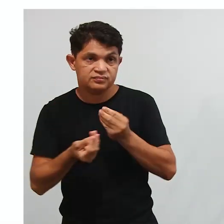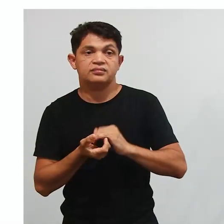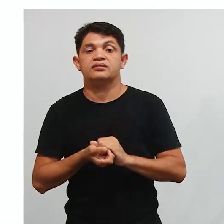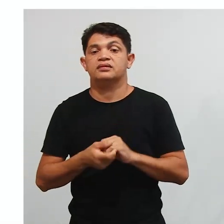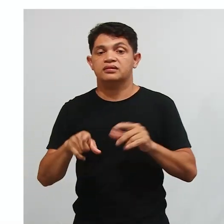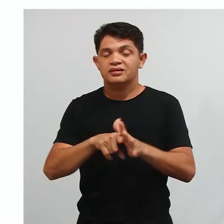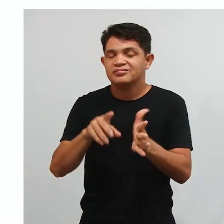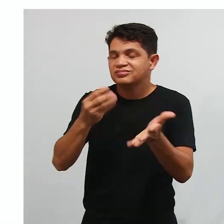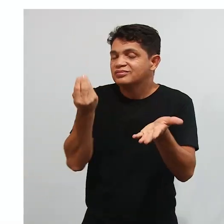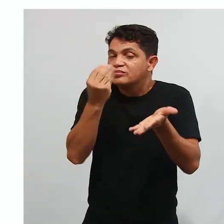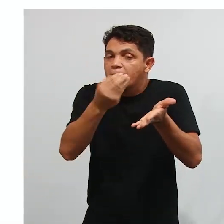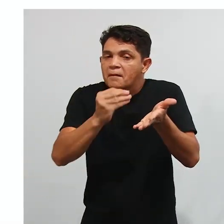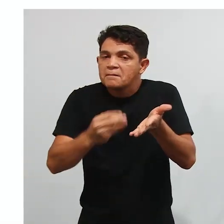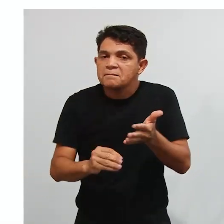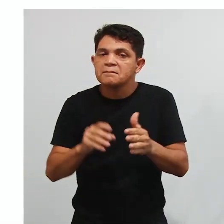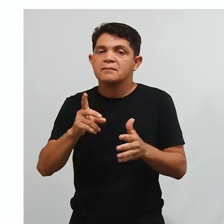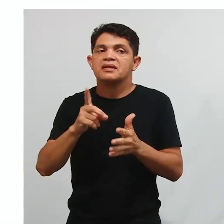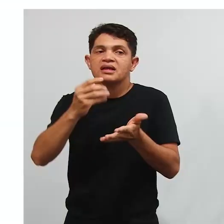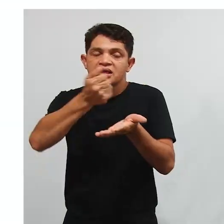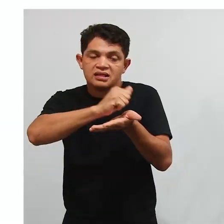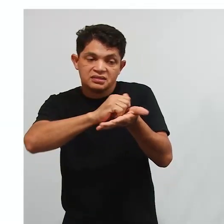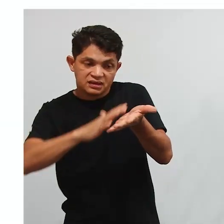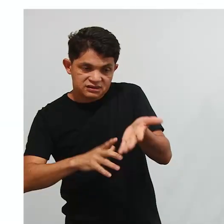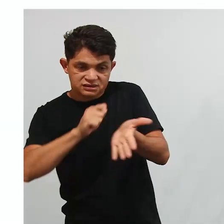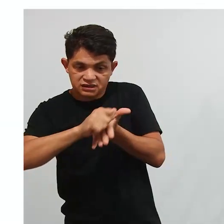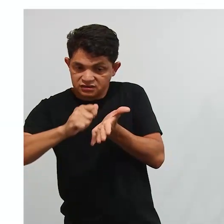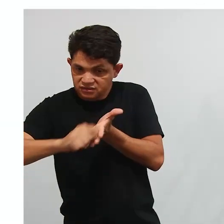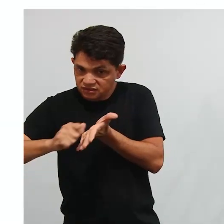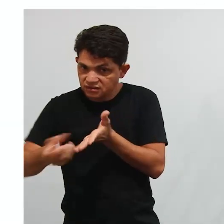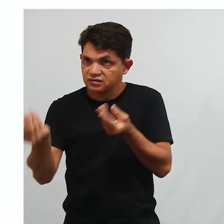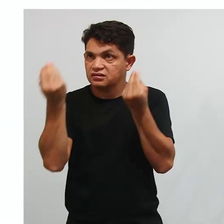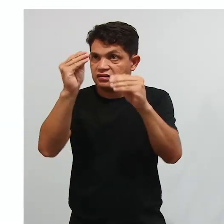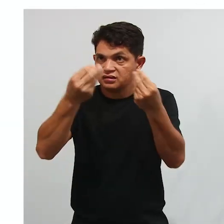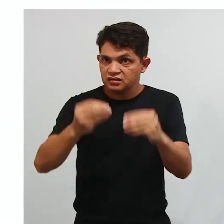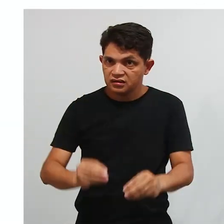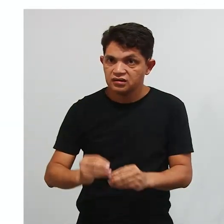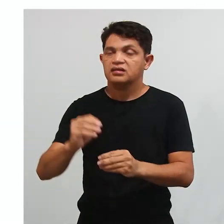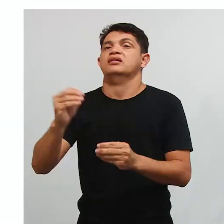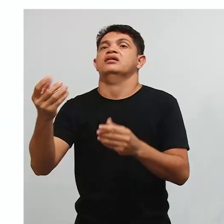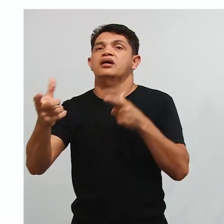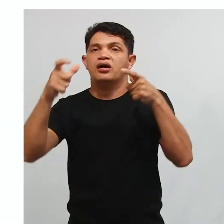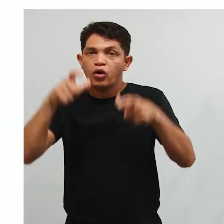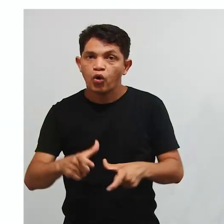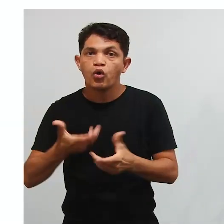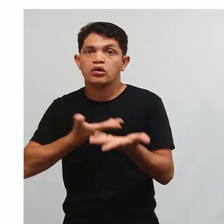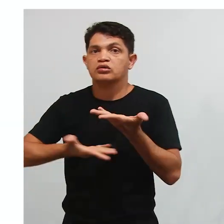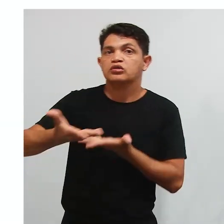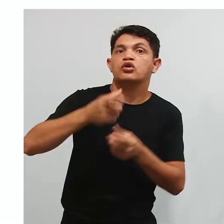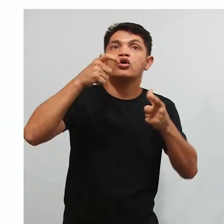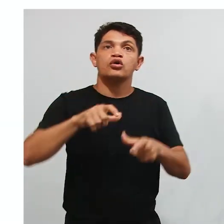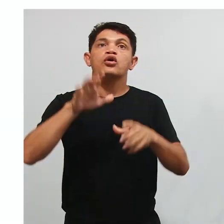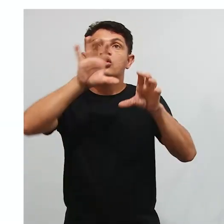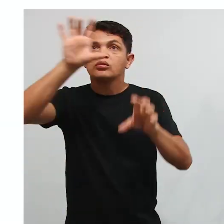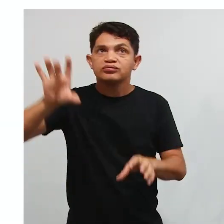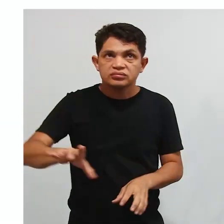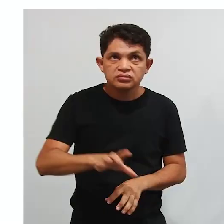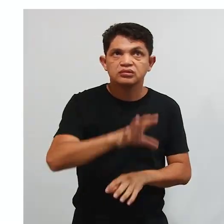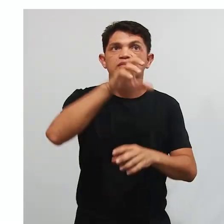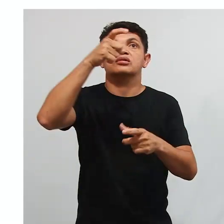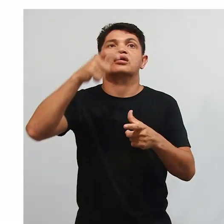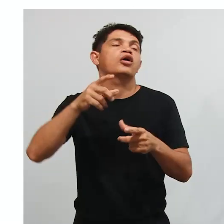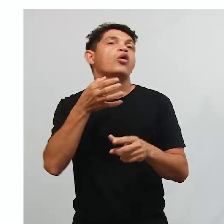né eles são descritivos então eu vou descrever né qual o índice de criminalidade determinada região